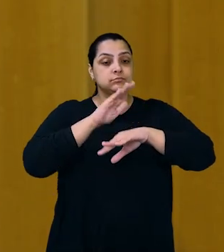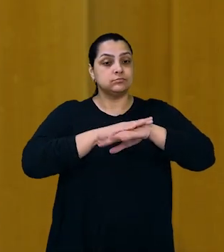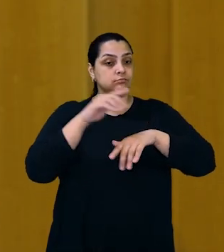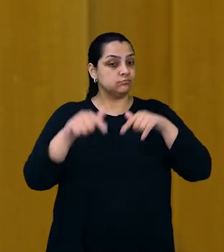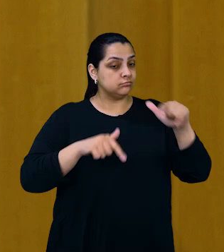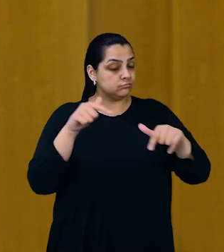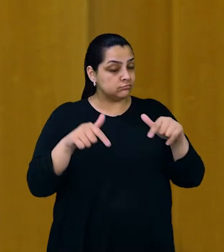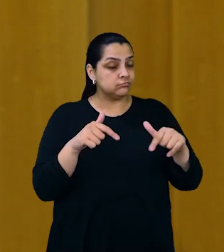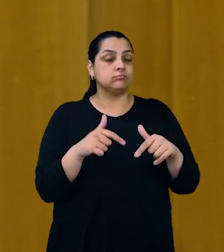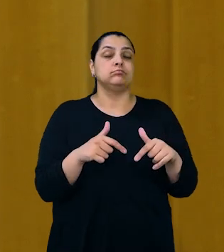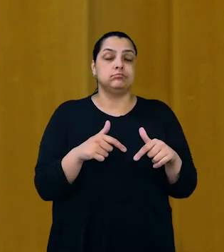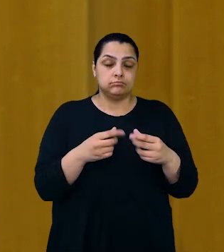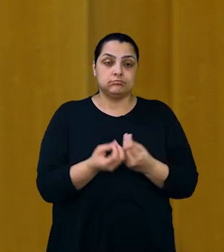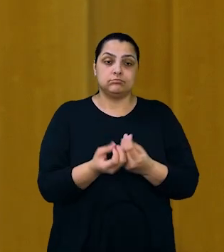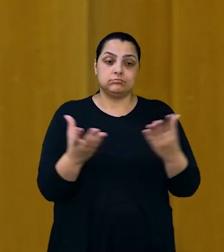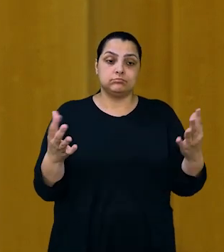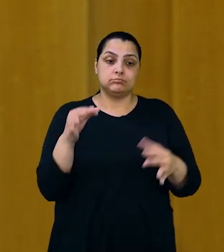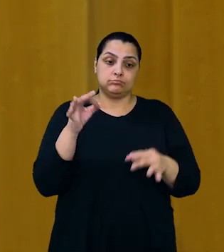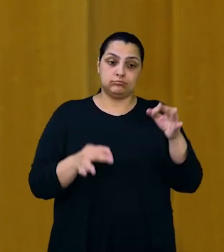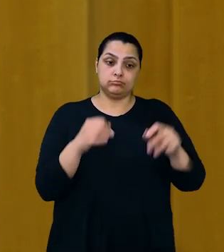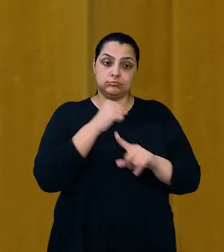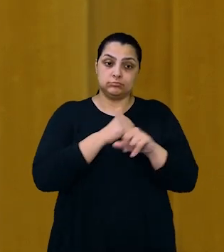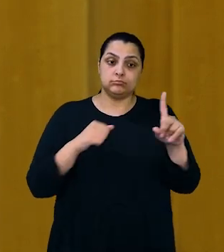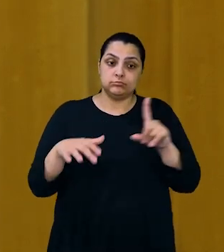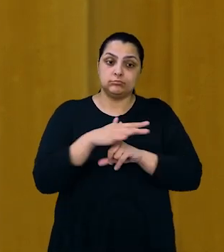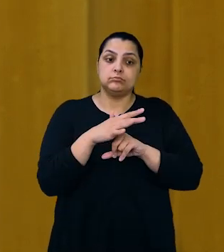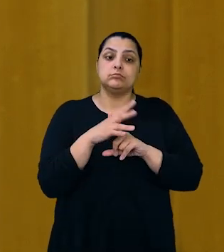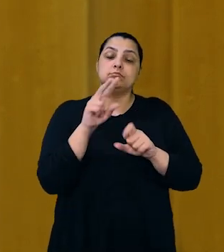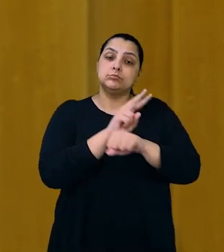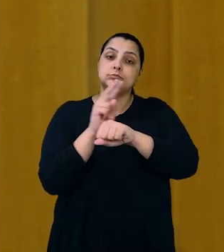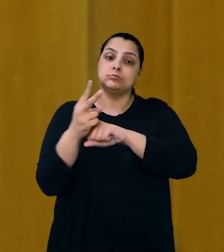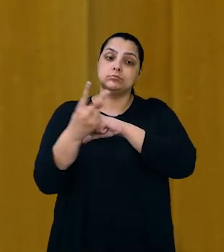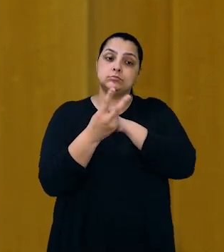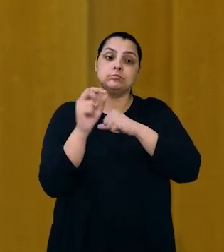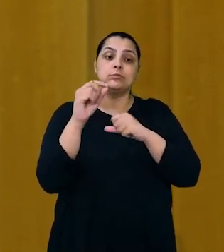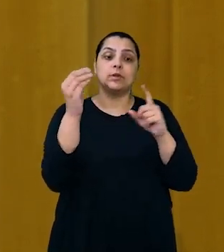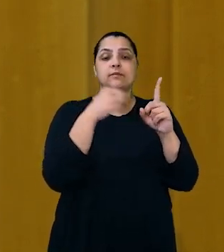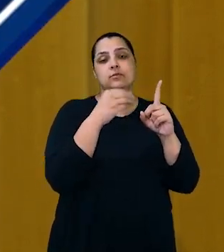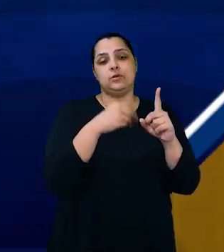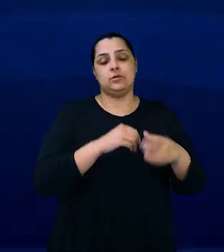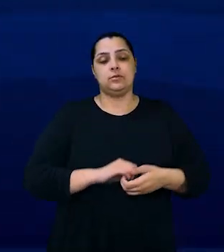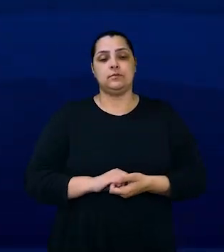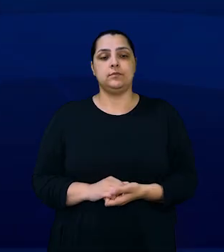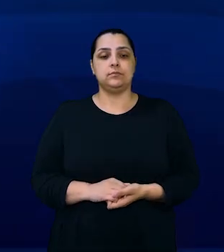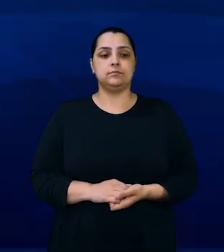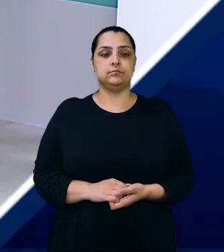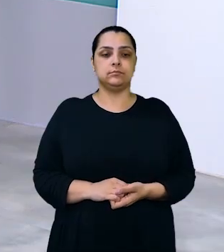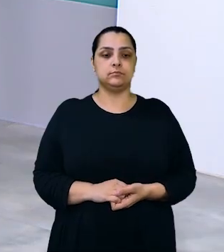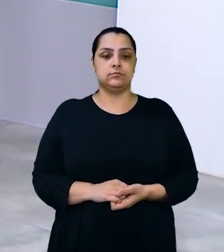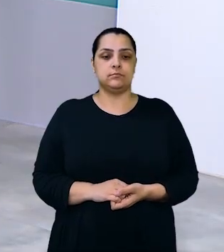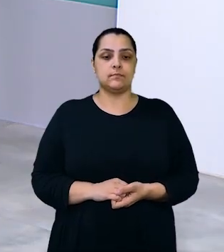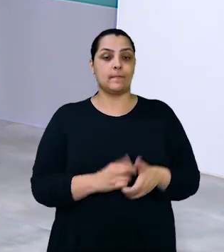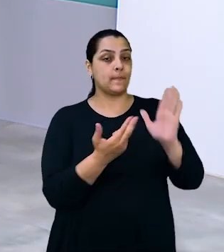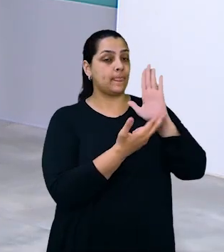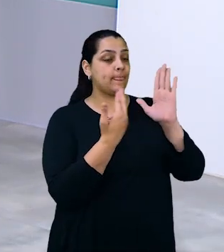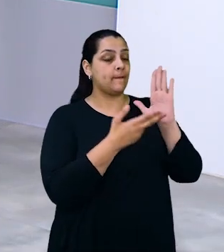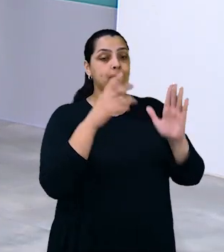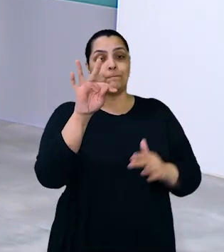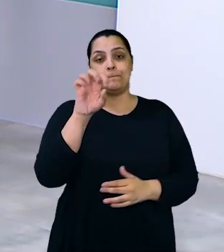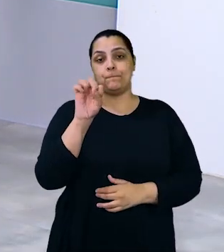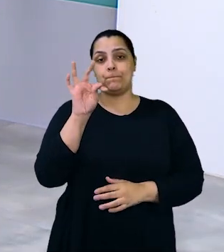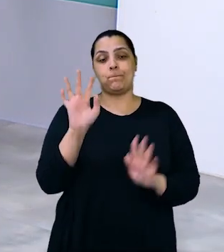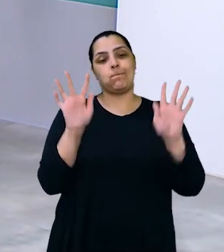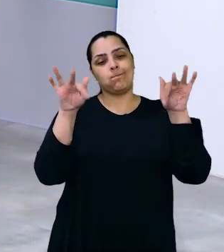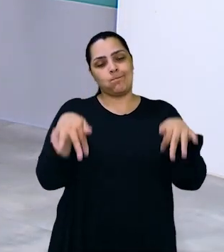trabalho, no sentido de garantir a justiça social e a proteção dos mais vulneráveis. O Revista TST de hoje